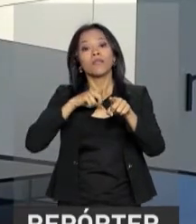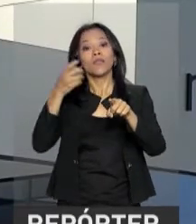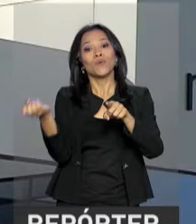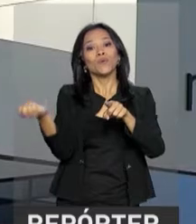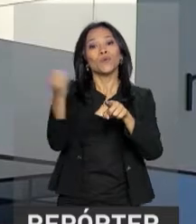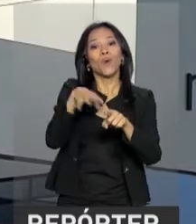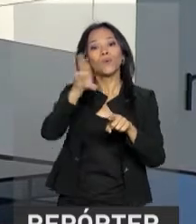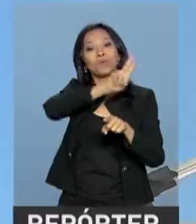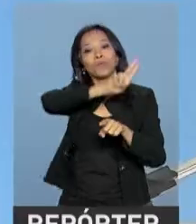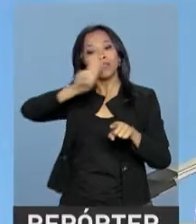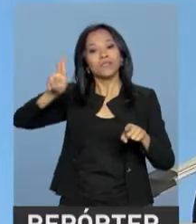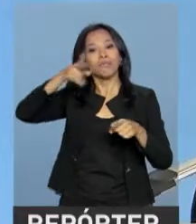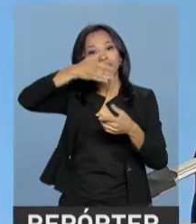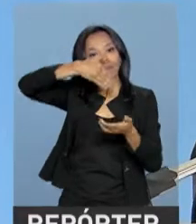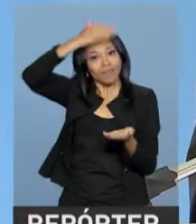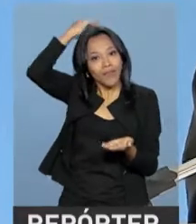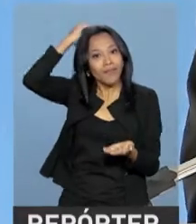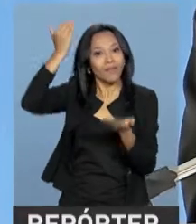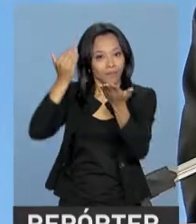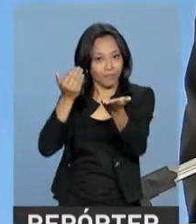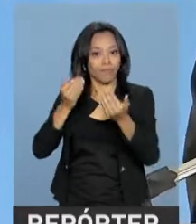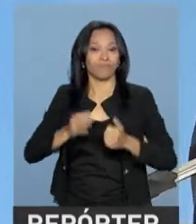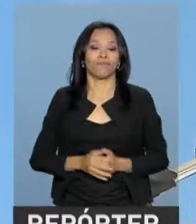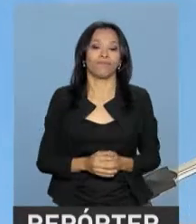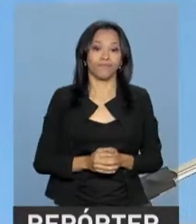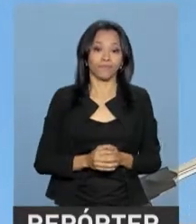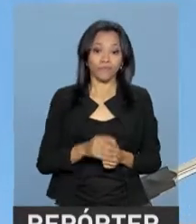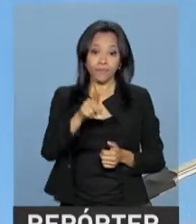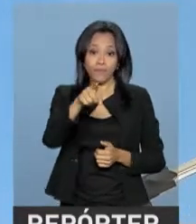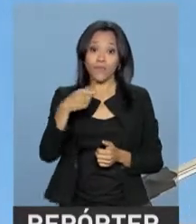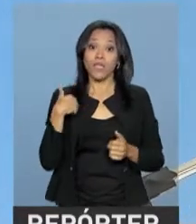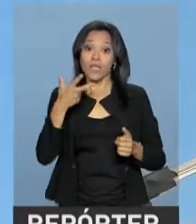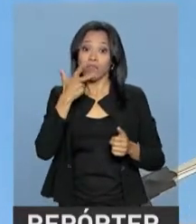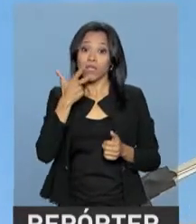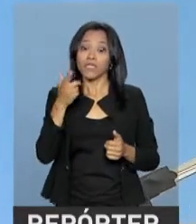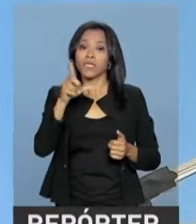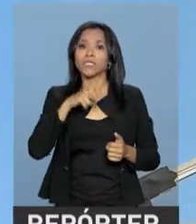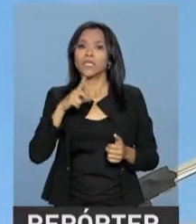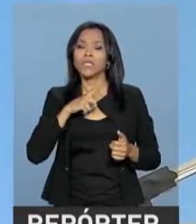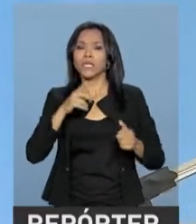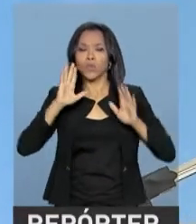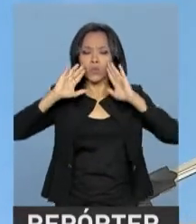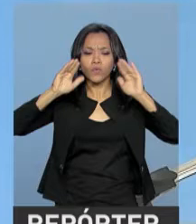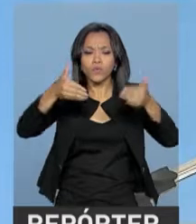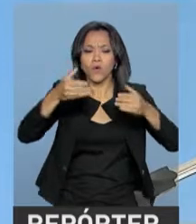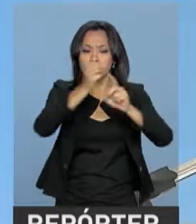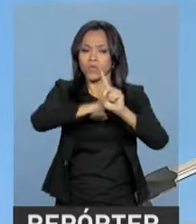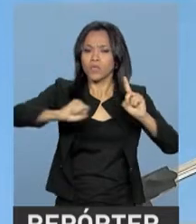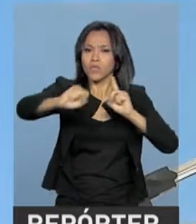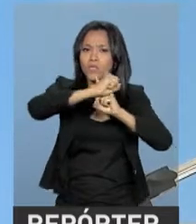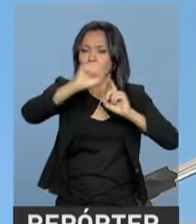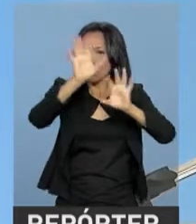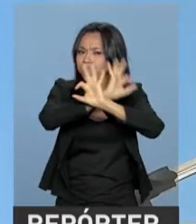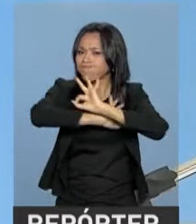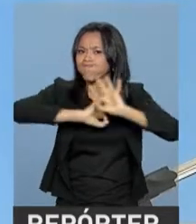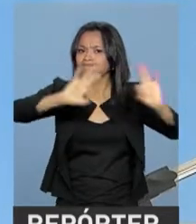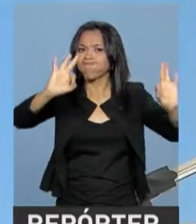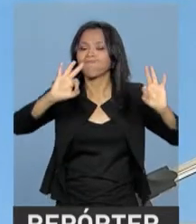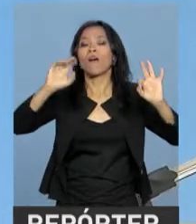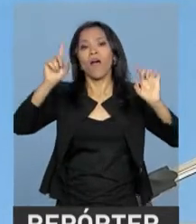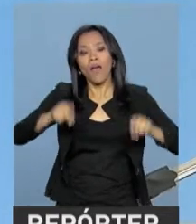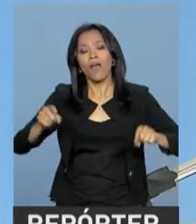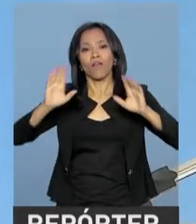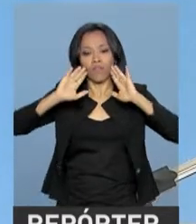nome do presidente é uma atividade voltada para a saúde mas que tem um cunho social extraordinário que é voltada para a saúde